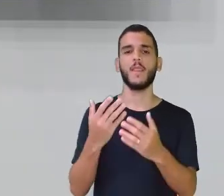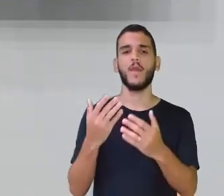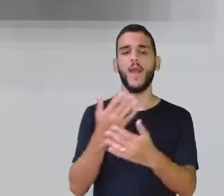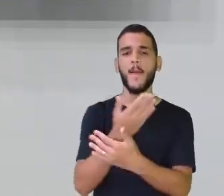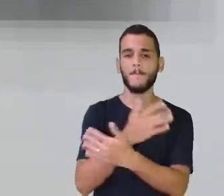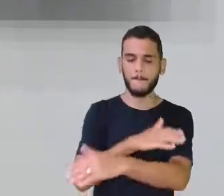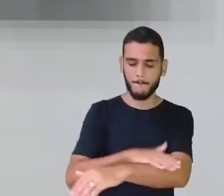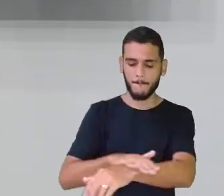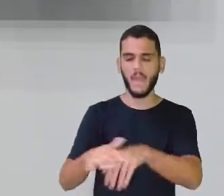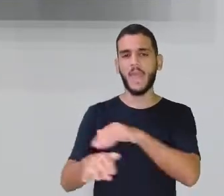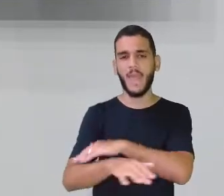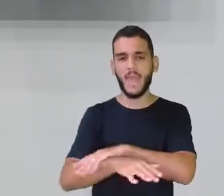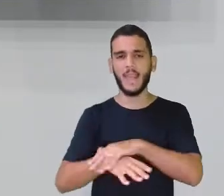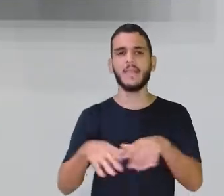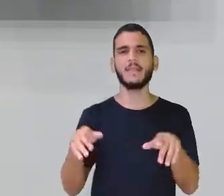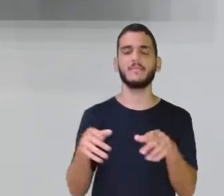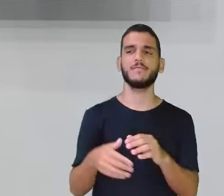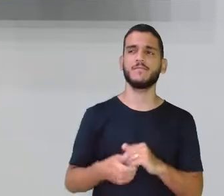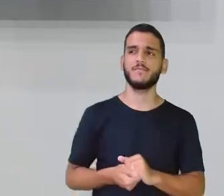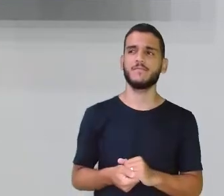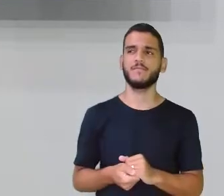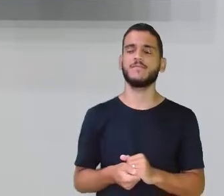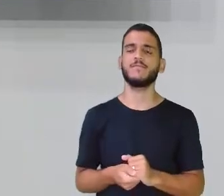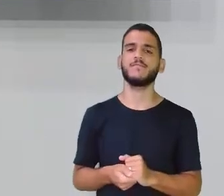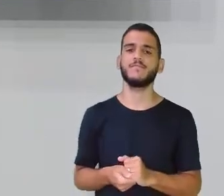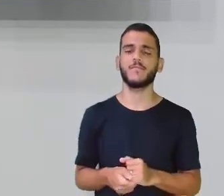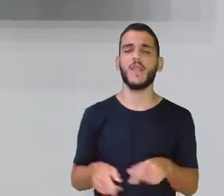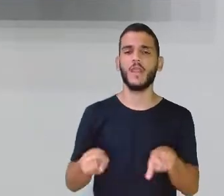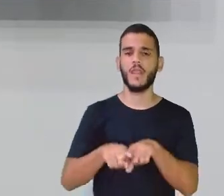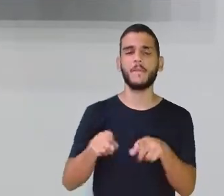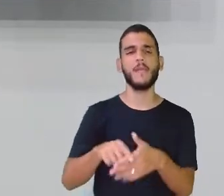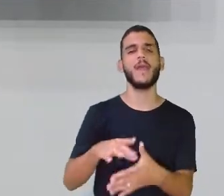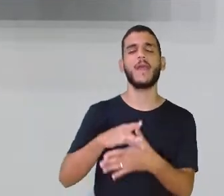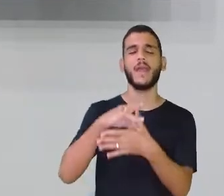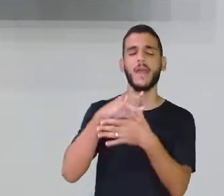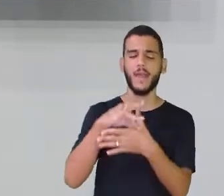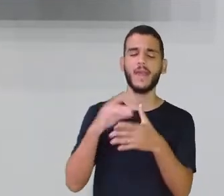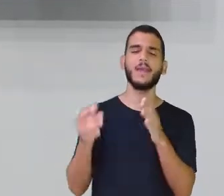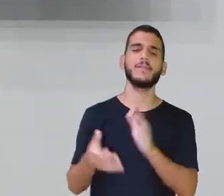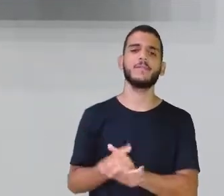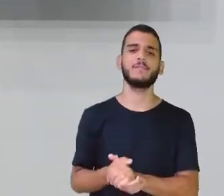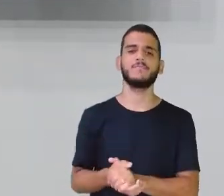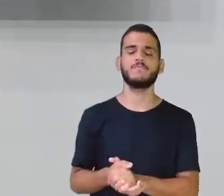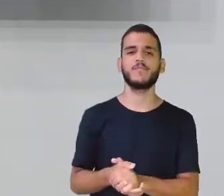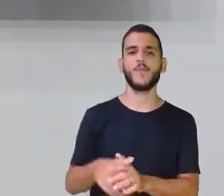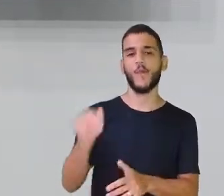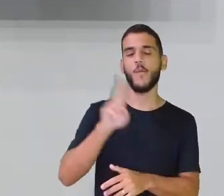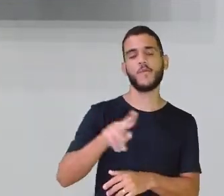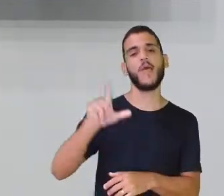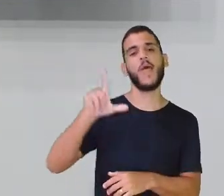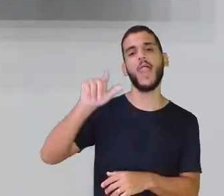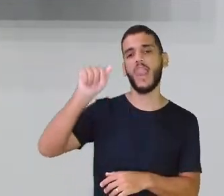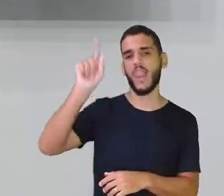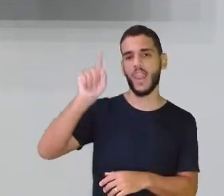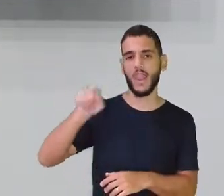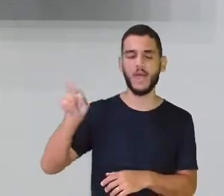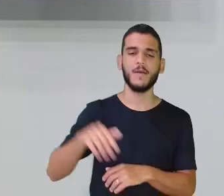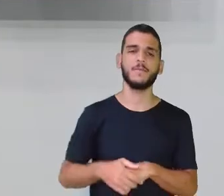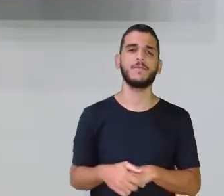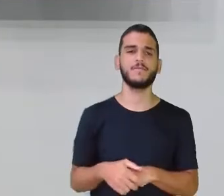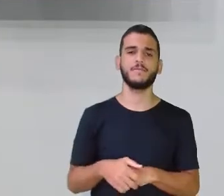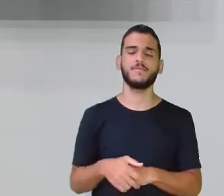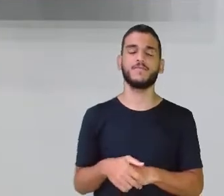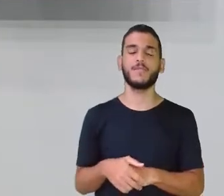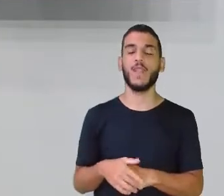carne, a pele que eu falo é a lã que eles têm. Tem várias formas que se utilizam a ovelha no